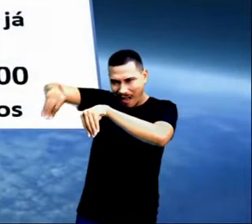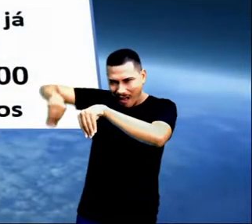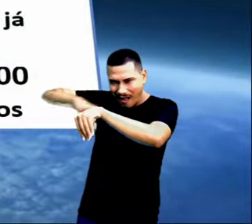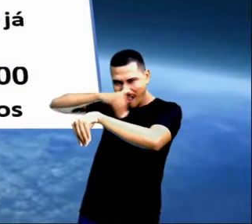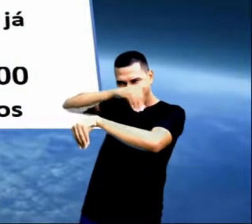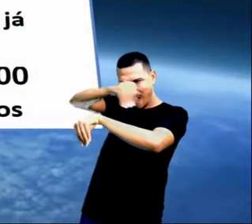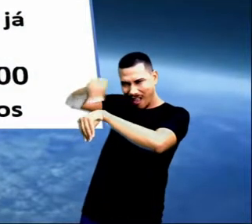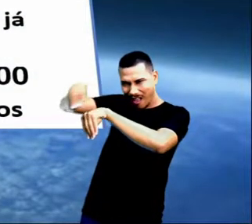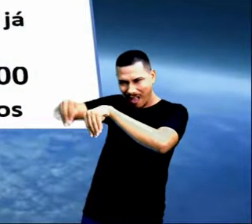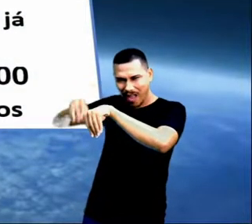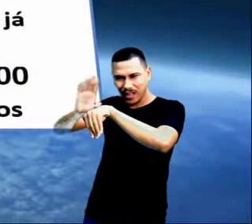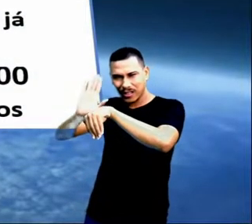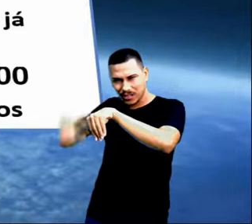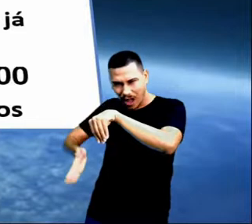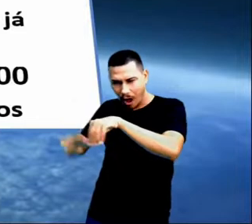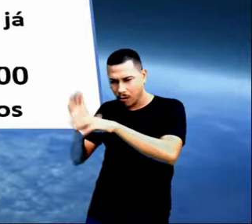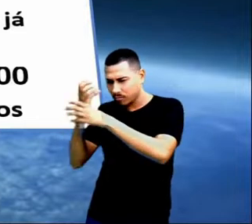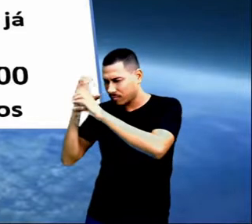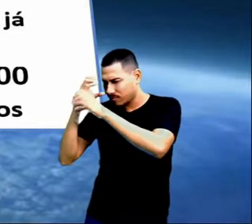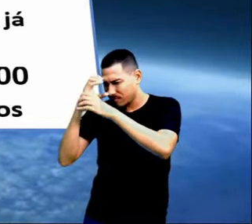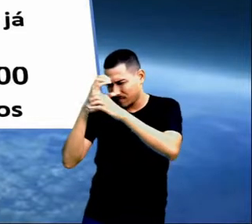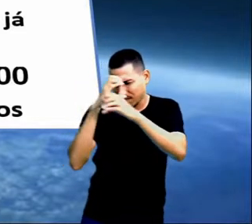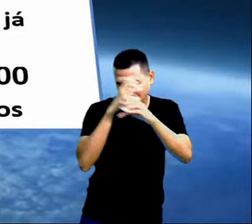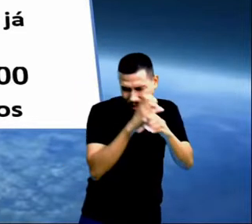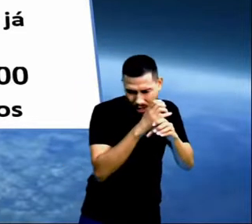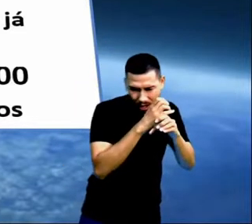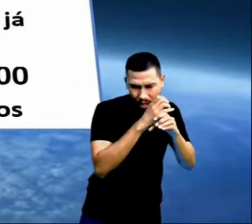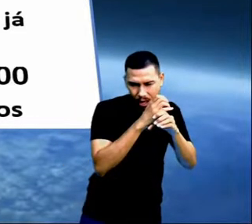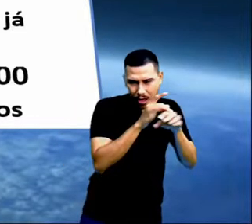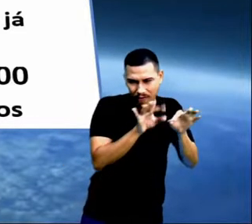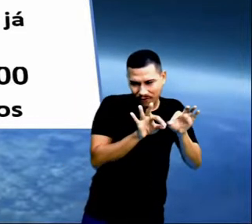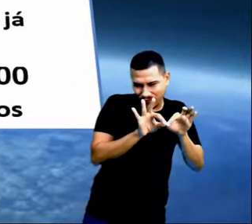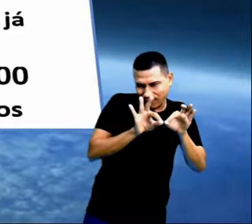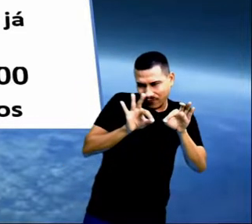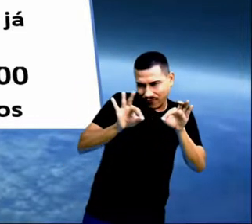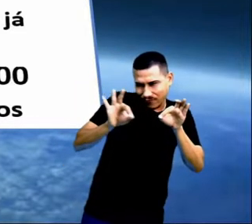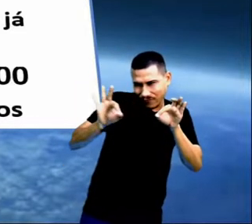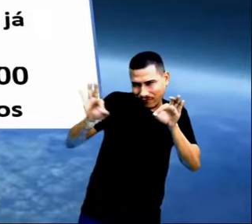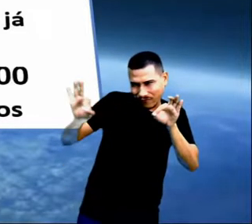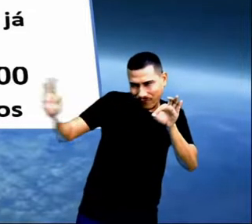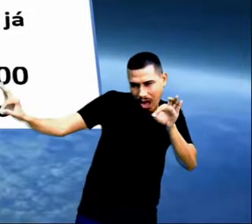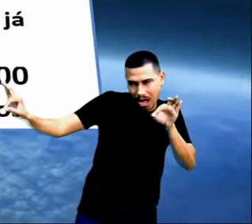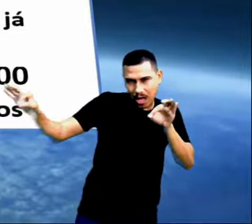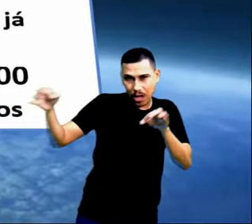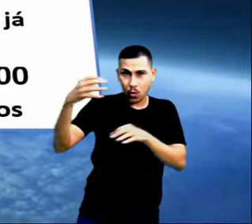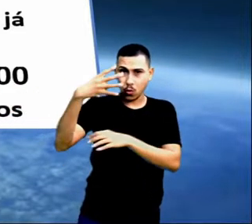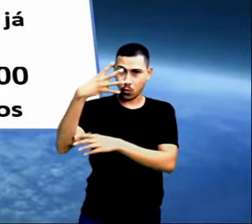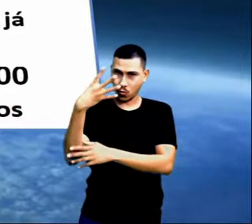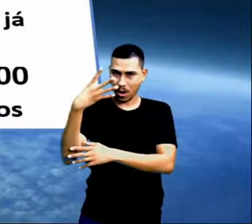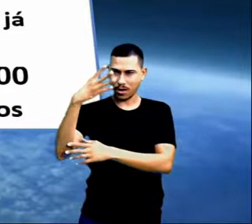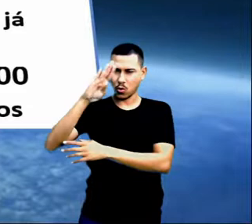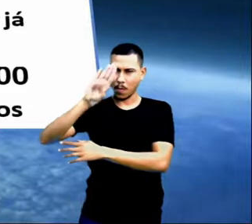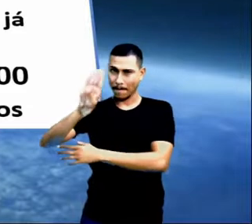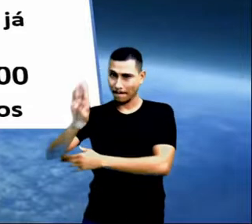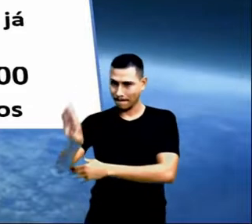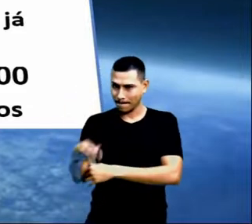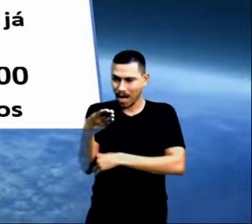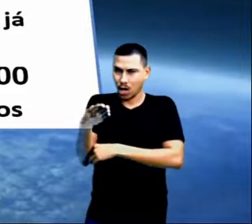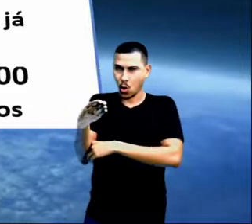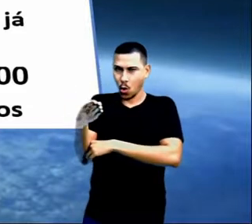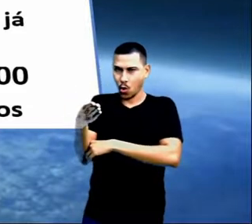ela já percorreu laboratório cerca de 4 milhões e cem milhões de